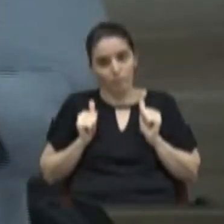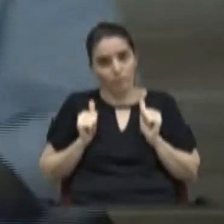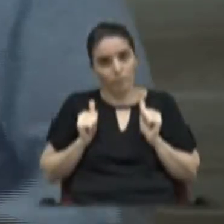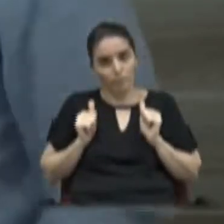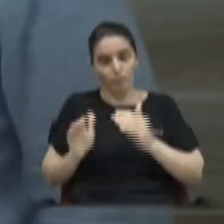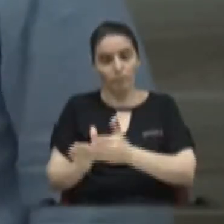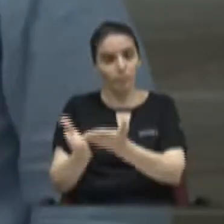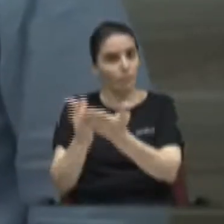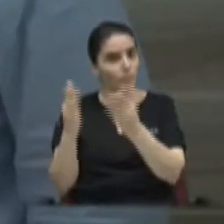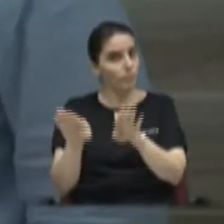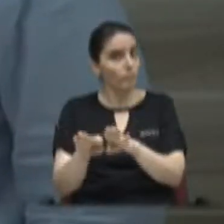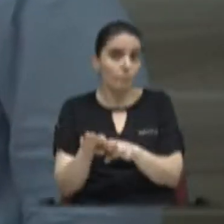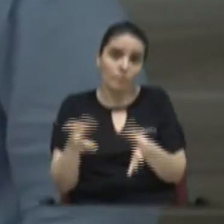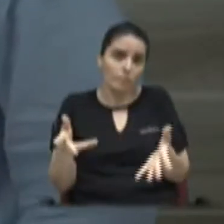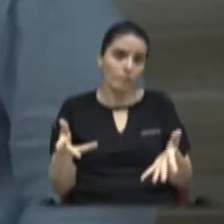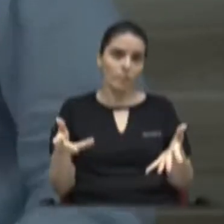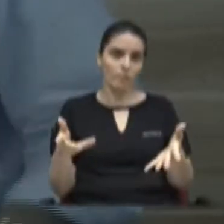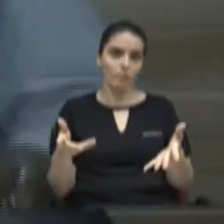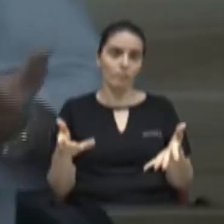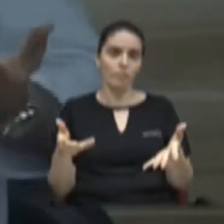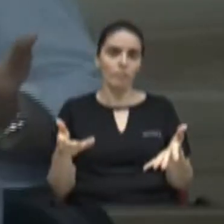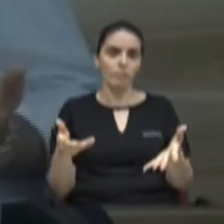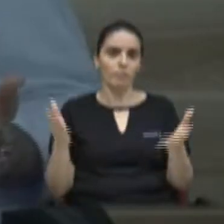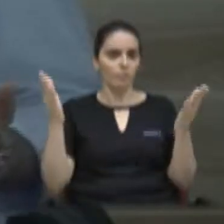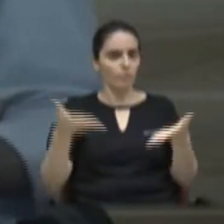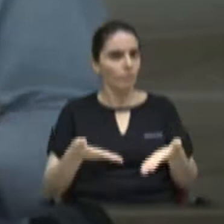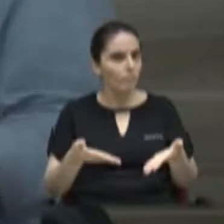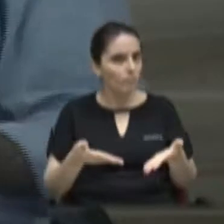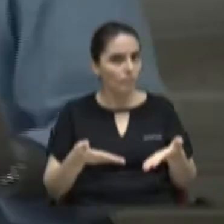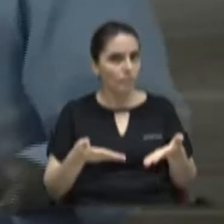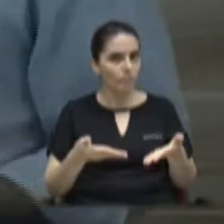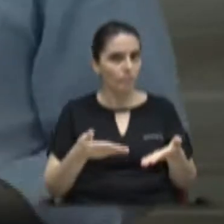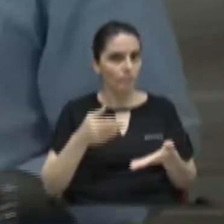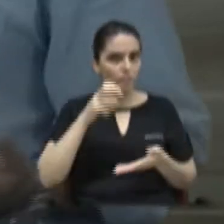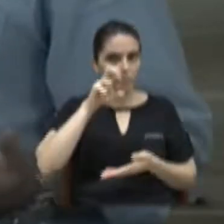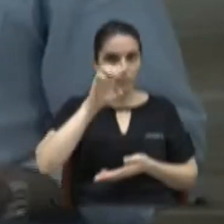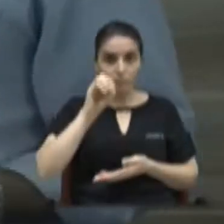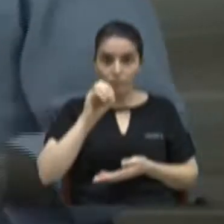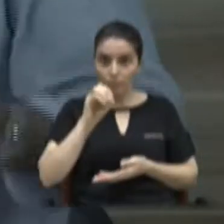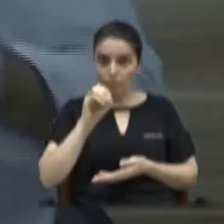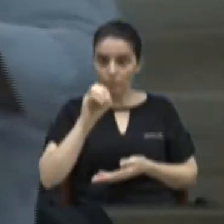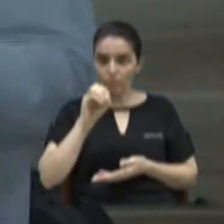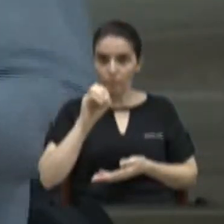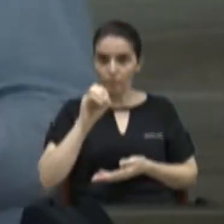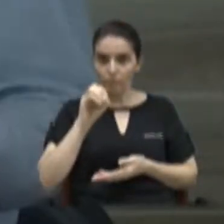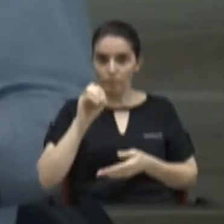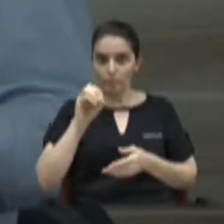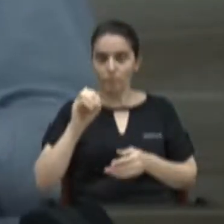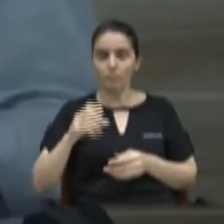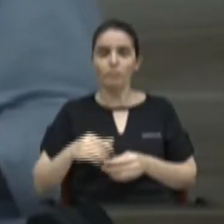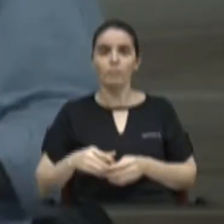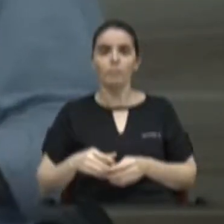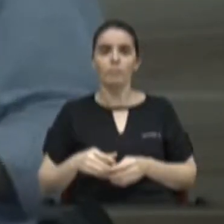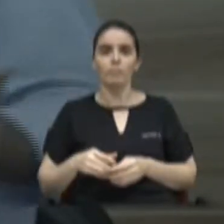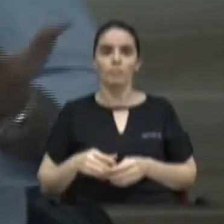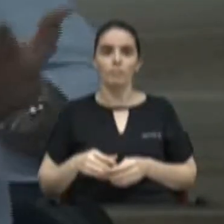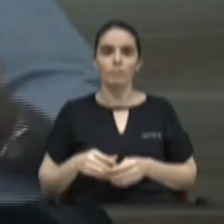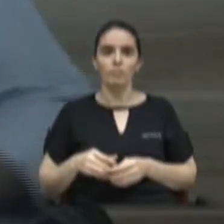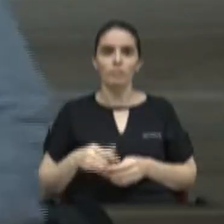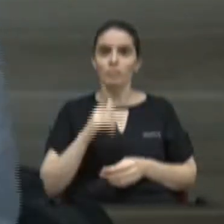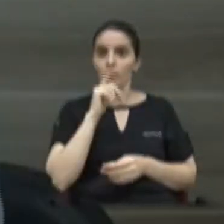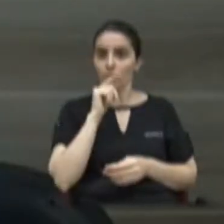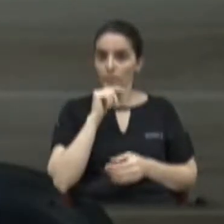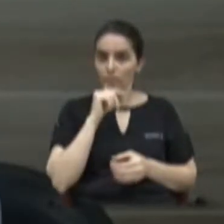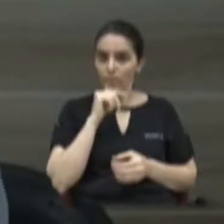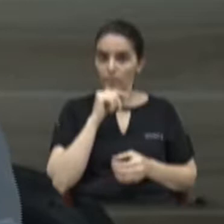pizza. Agora, pagar quase $50 para religar uma água, meu Deus do